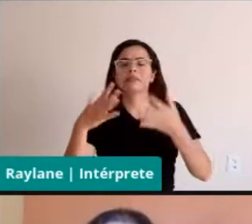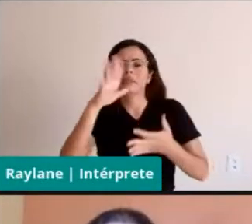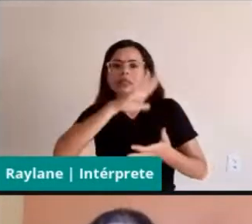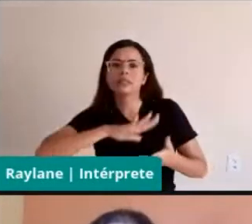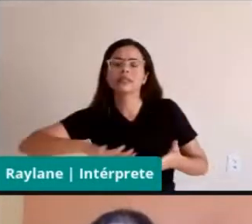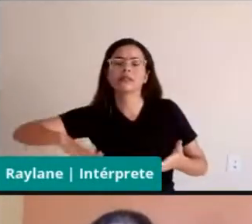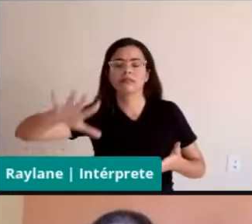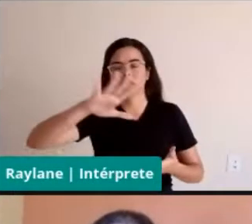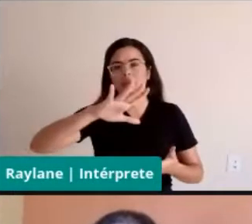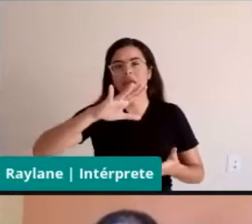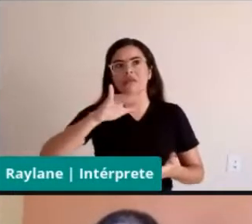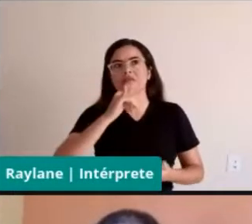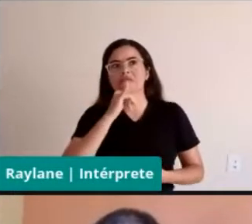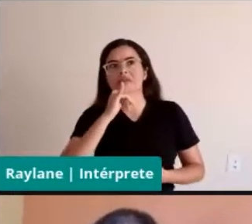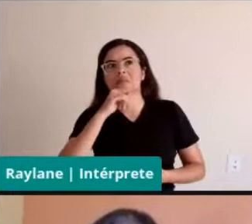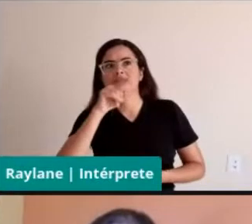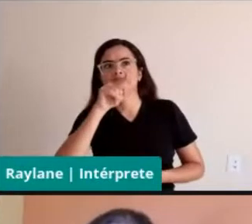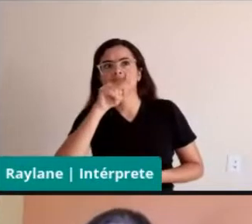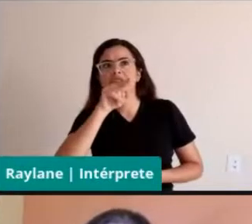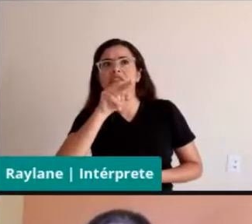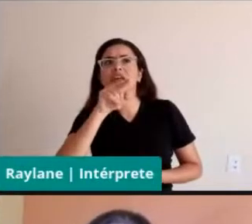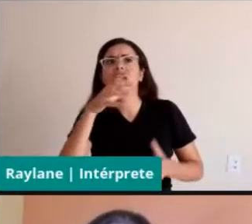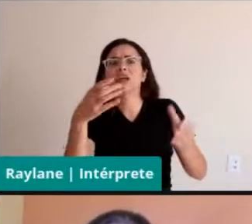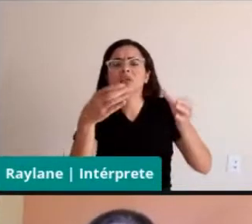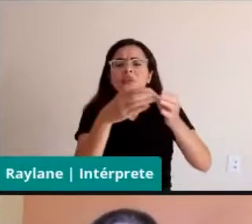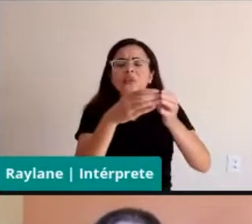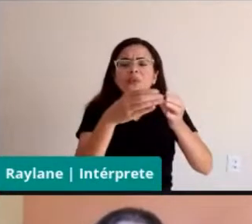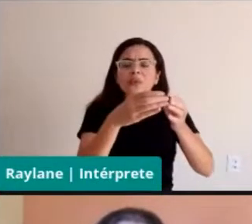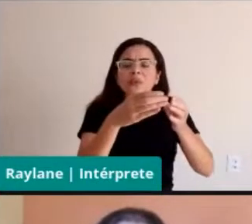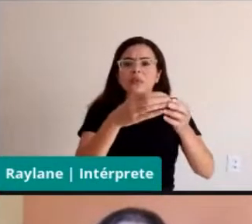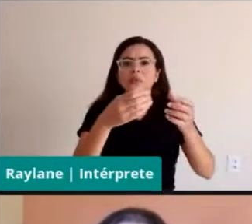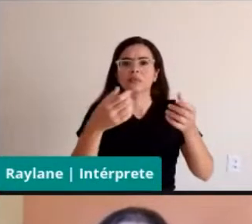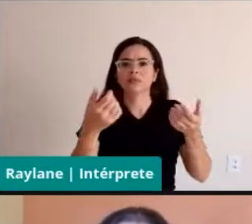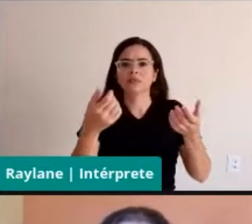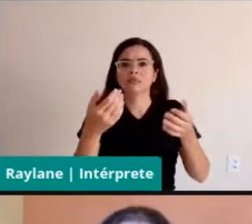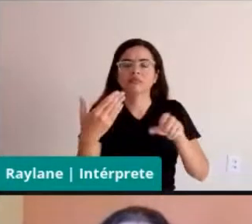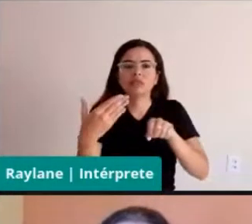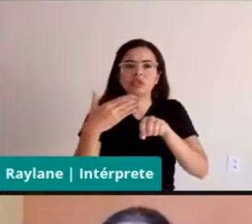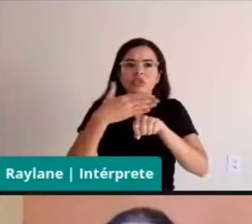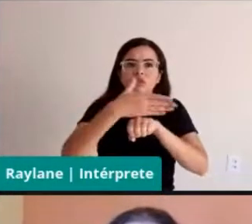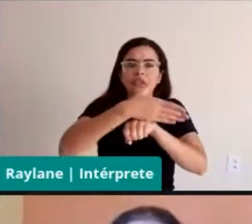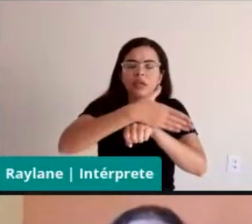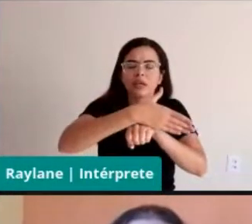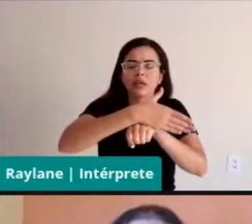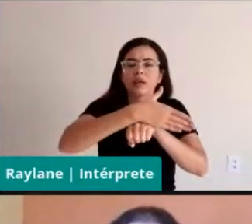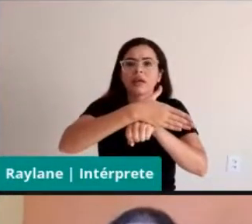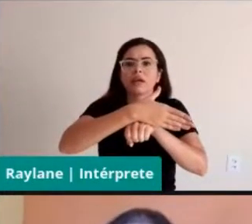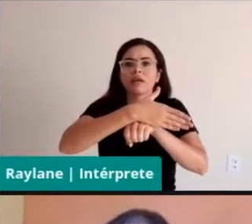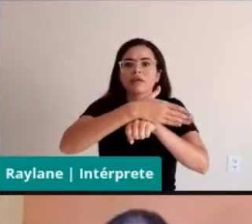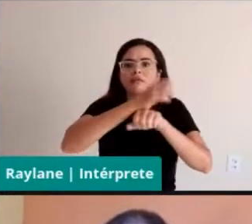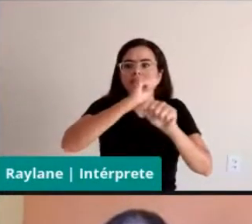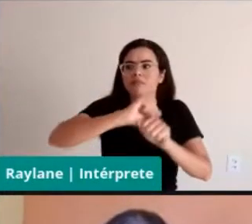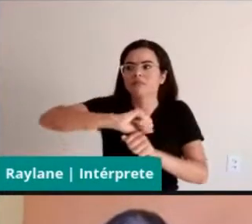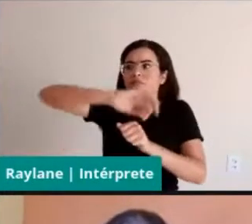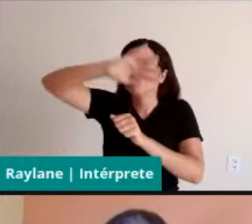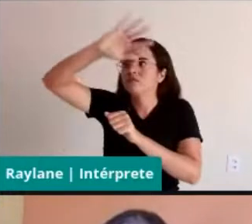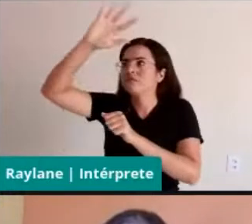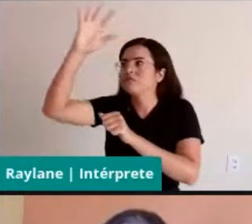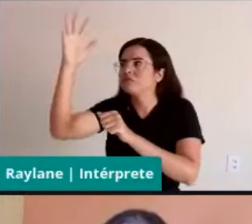você e seu grupo de escola chega em uma taverna